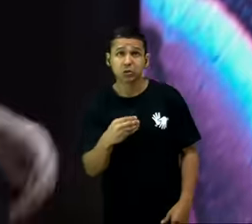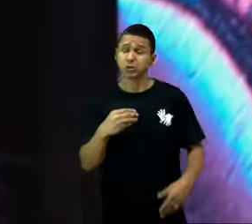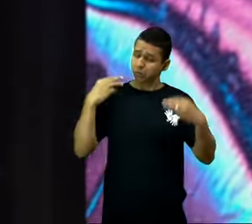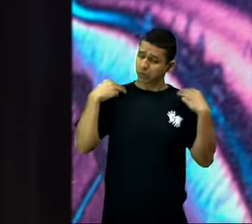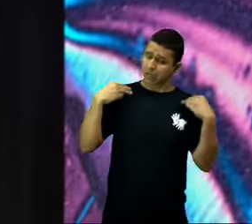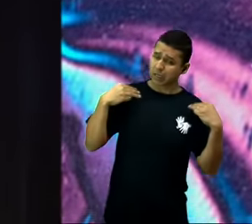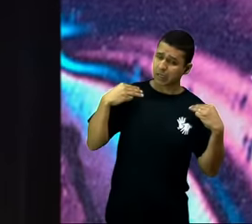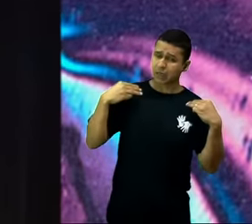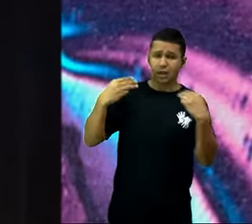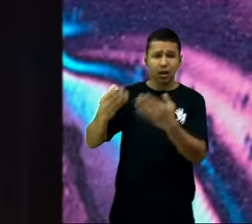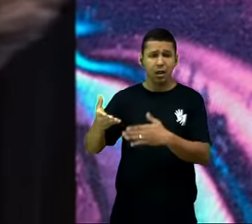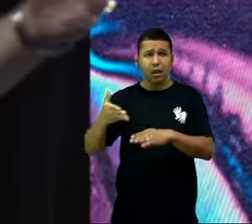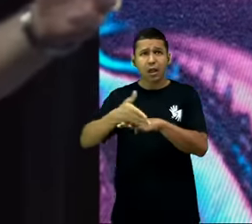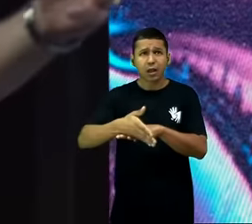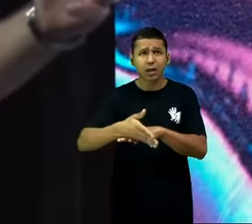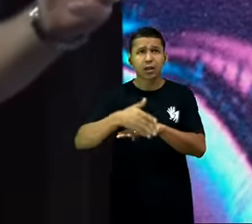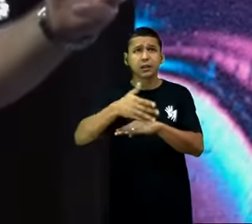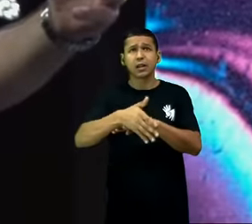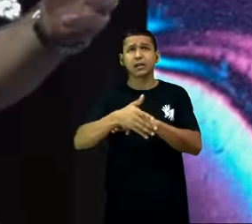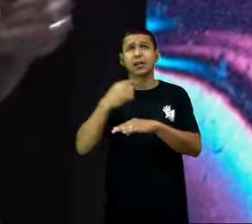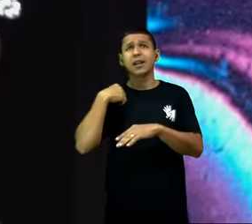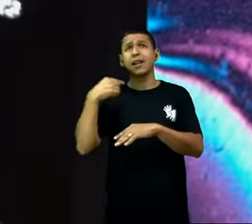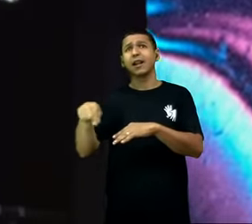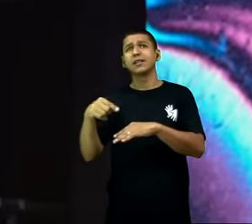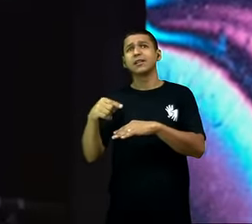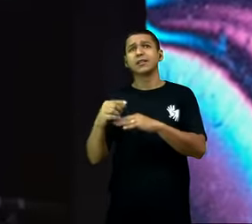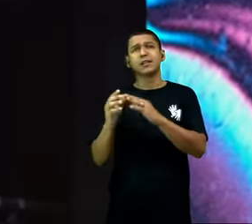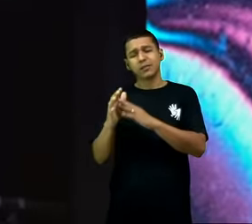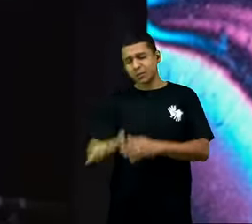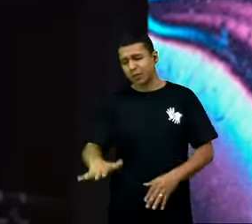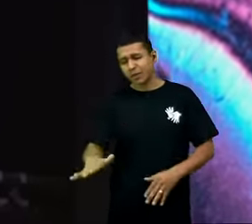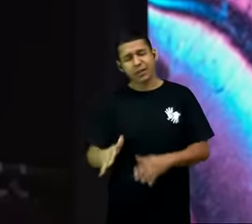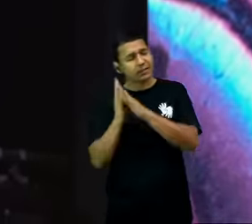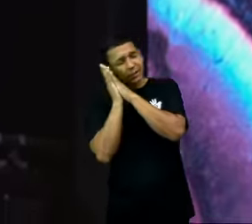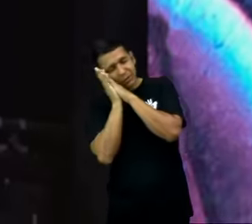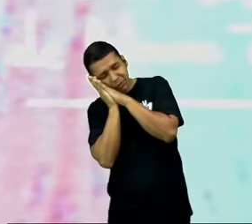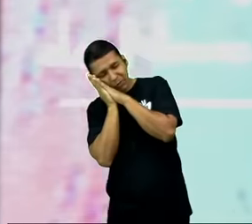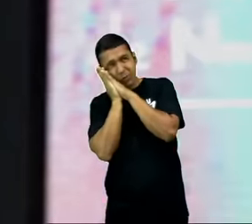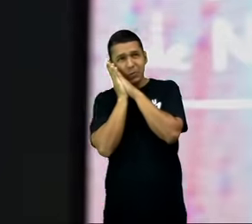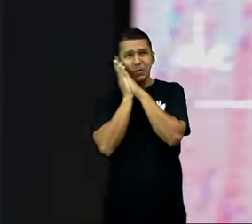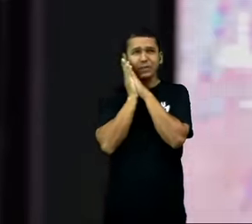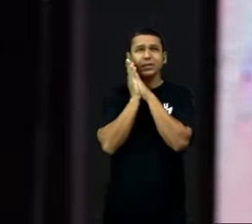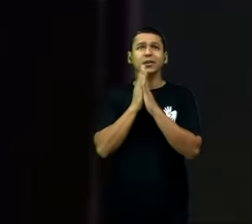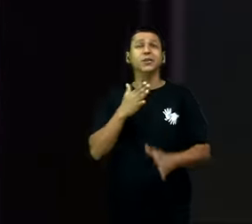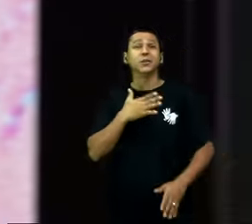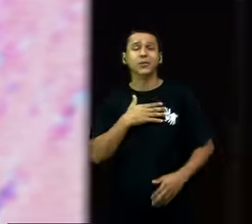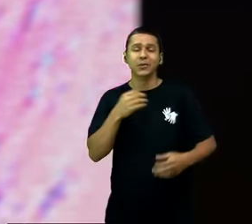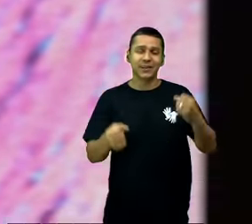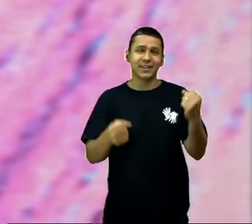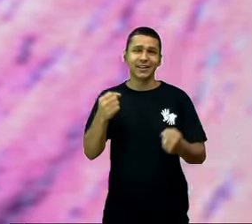Está tudo lá. Esse dia eu vi uma criança dormindo 3 dias no meu carro. Eu falei, tá aí, ó, tá bom, glória a Deus, deve ser filho de alguém.